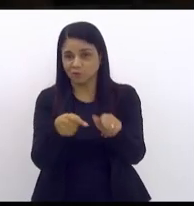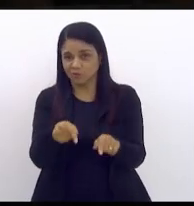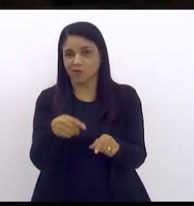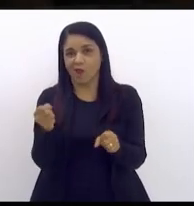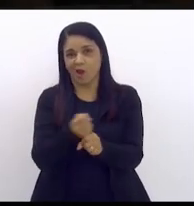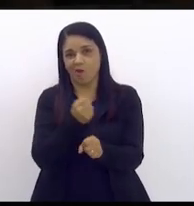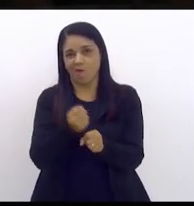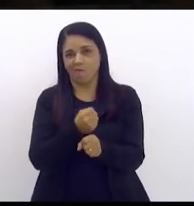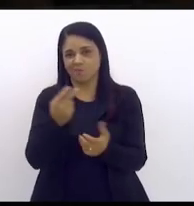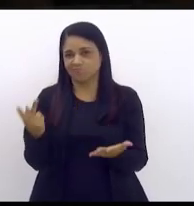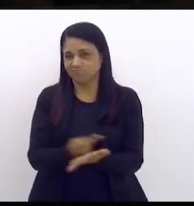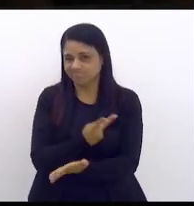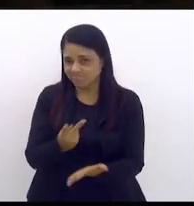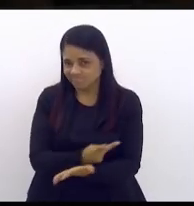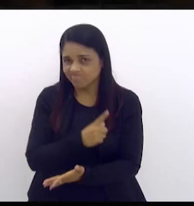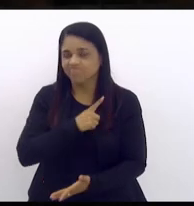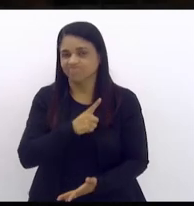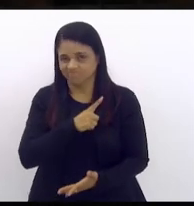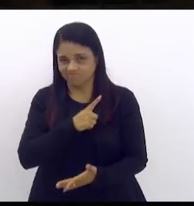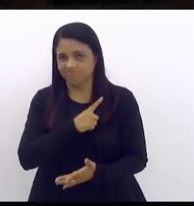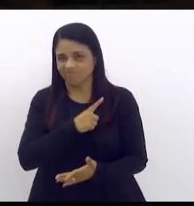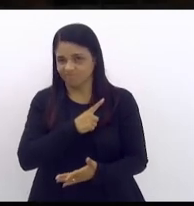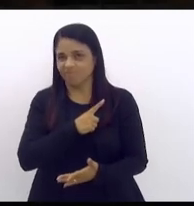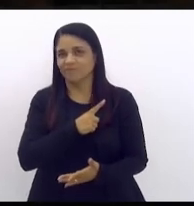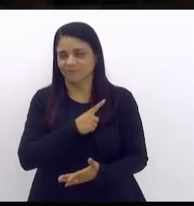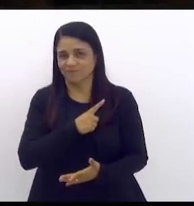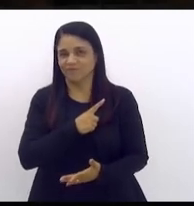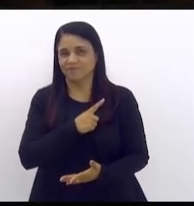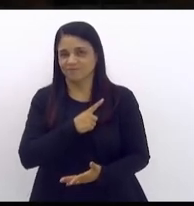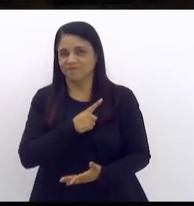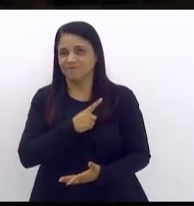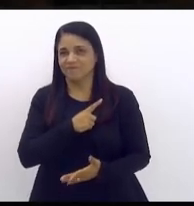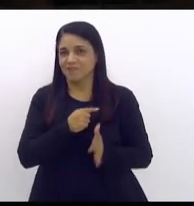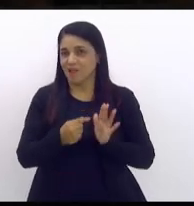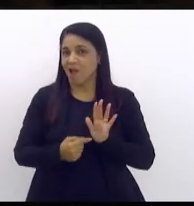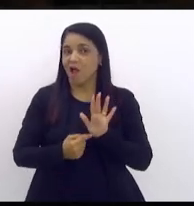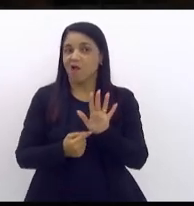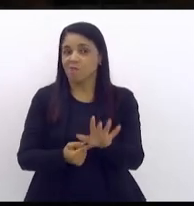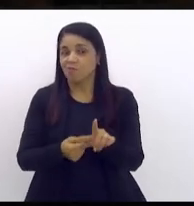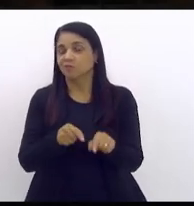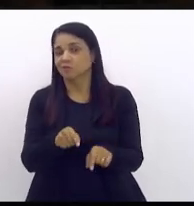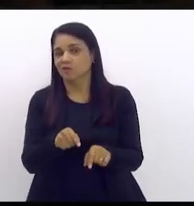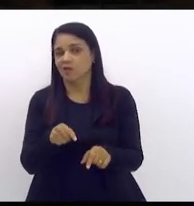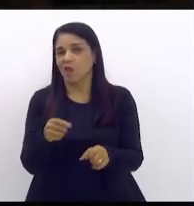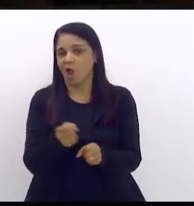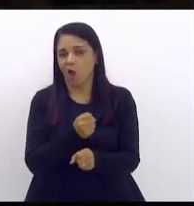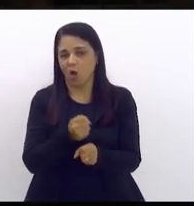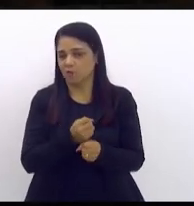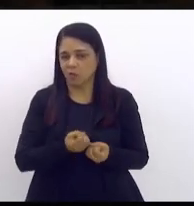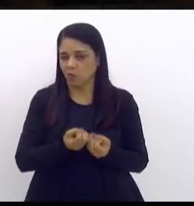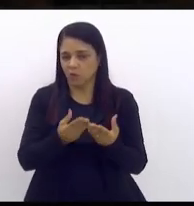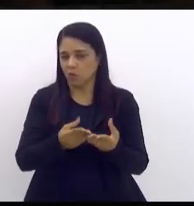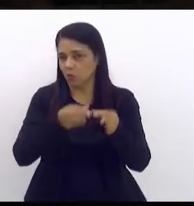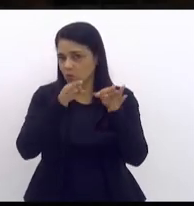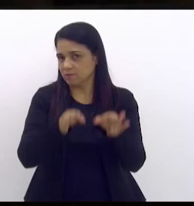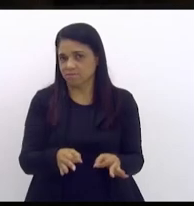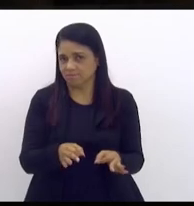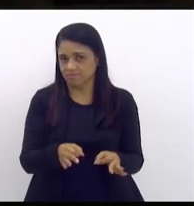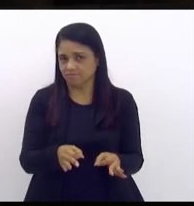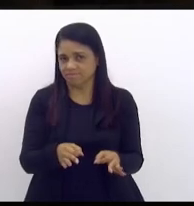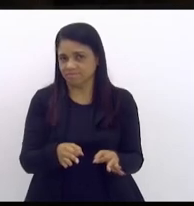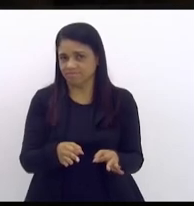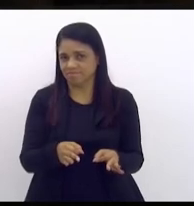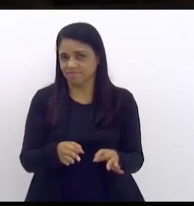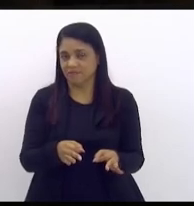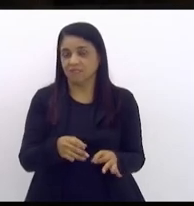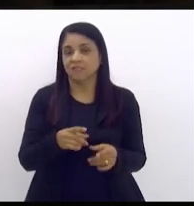porca, porque apontei que a obra não foi entregue, apesar de constar no processo, que foi entregue